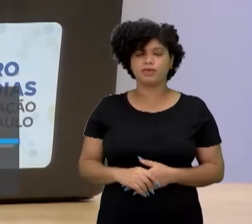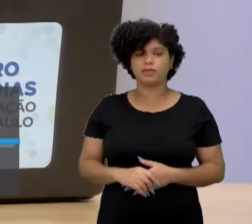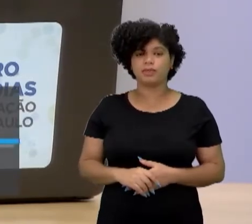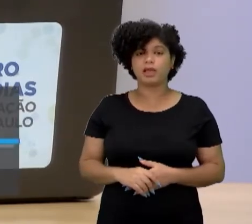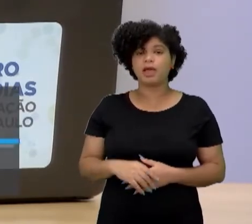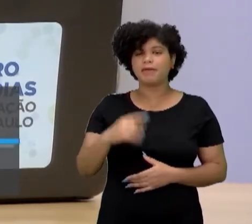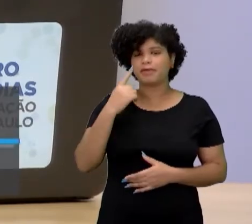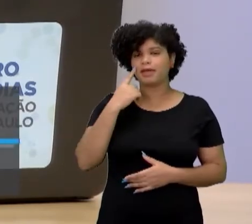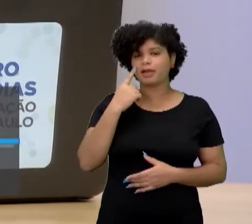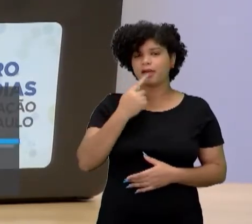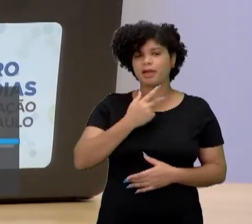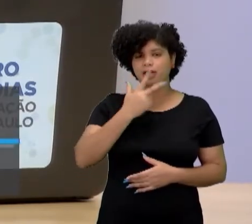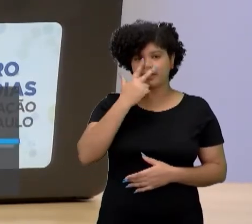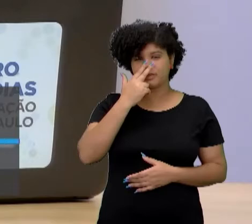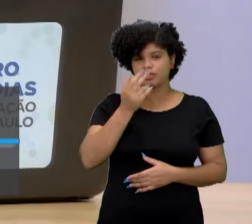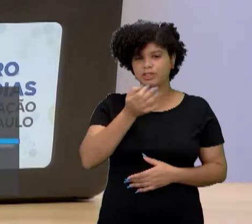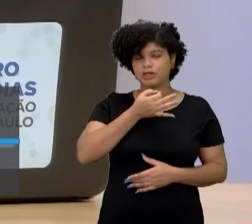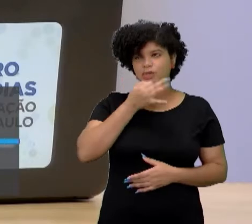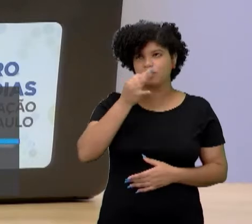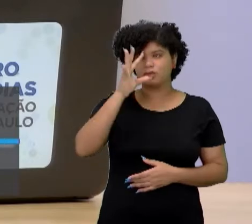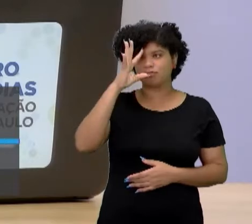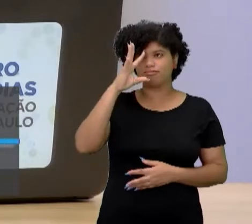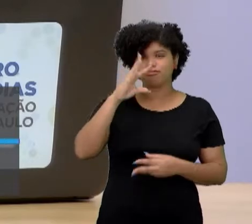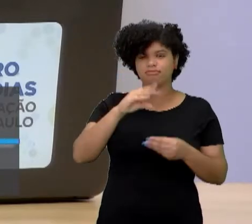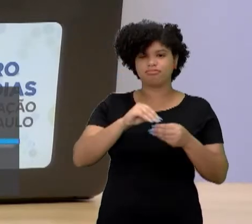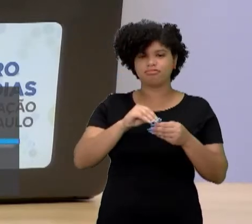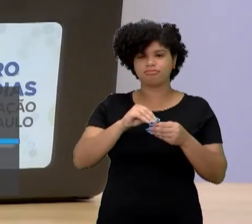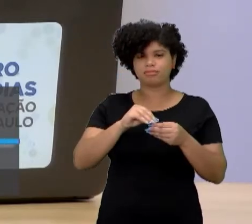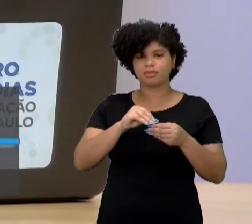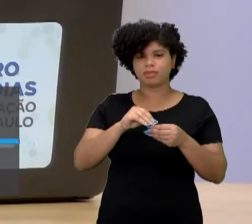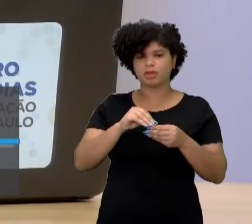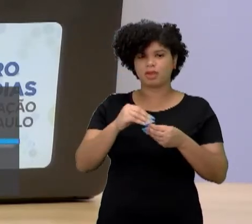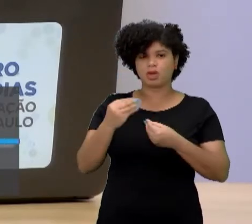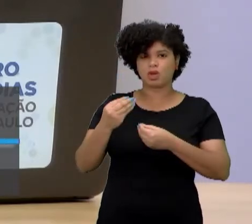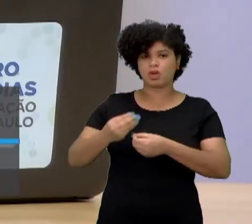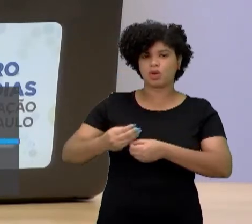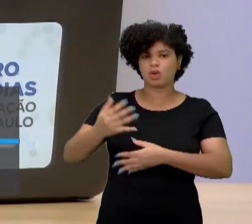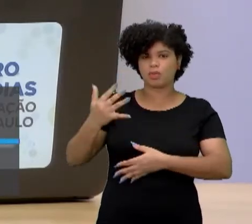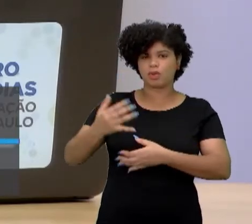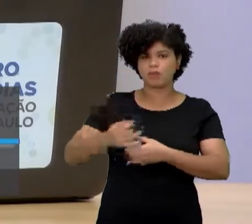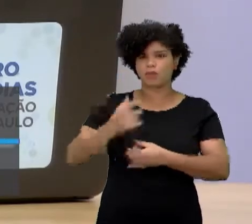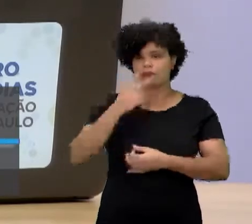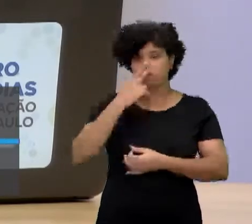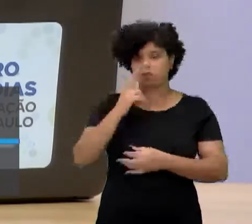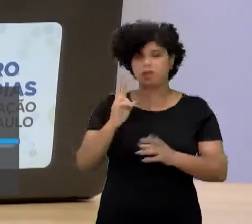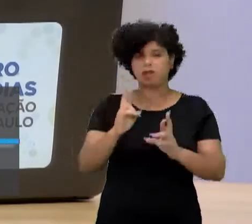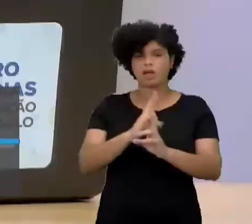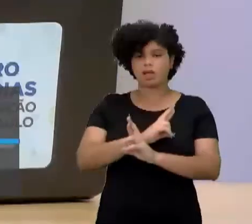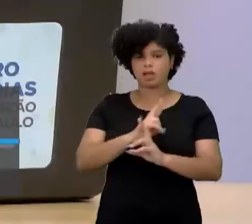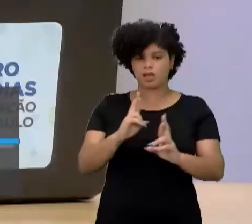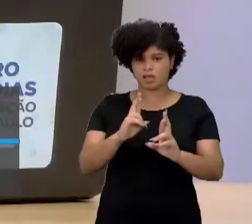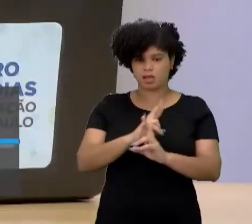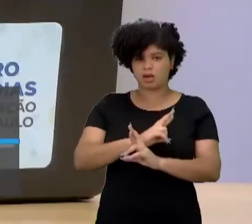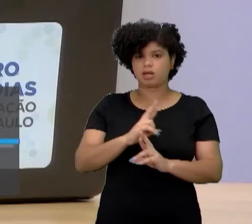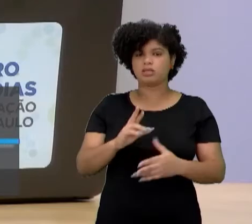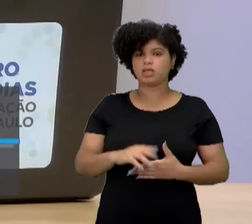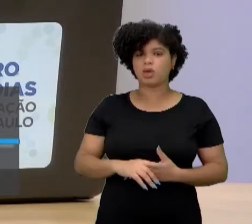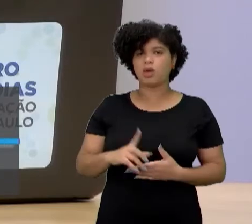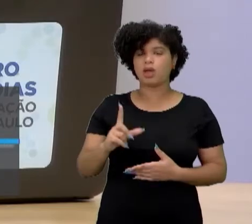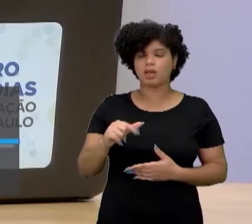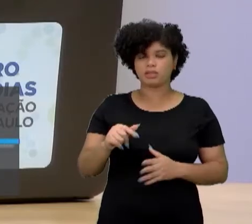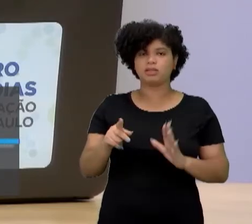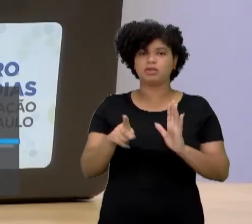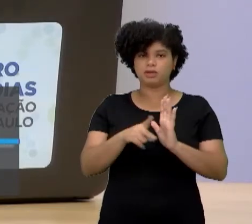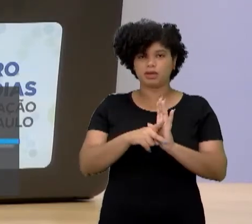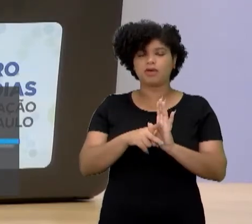minha própria... E juntando, na verdade, fazer um compilado aqui, eu acho que tem a ver, porque justamente a gordura, ela vai,